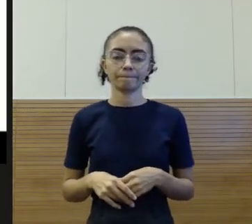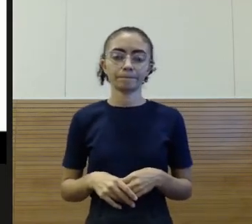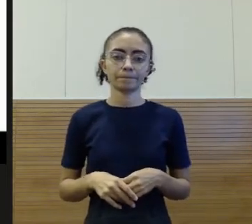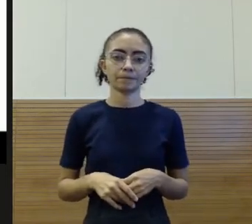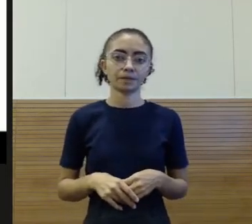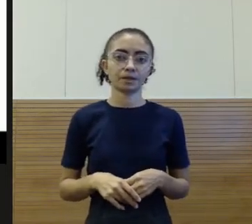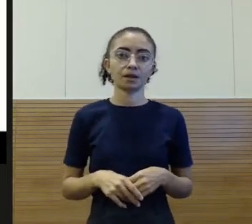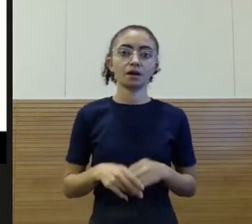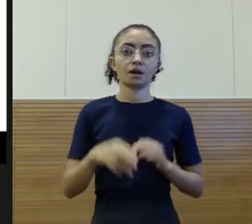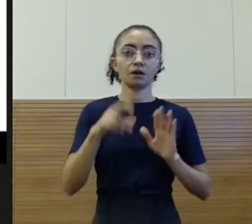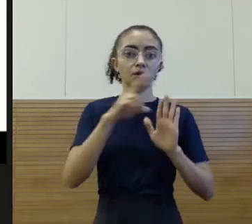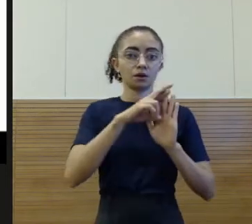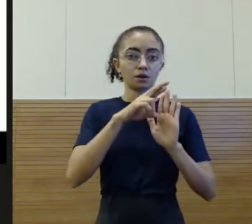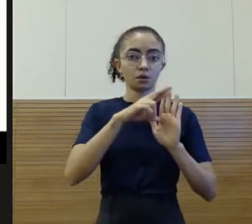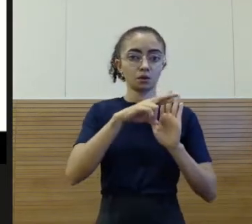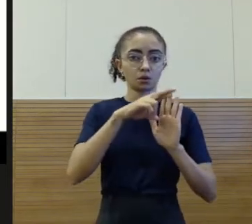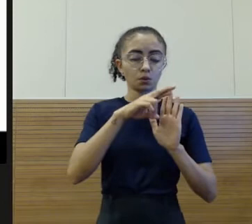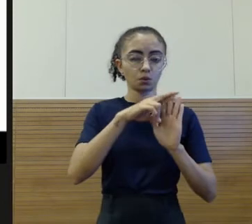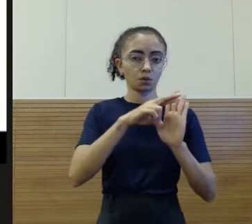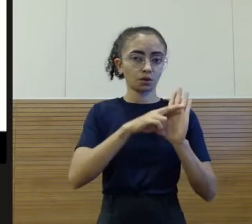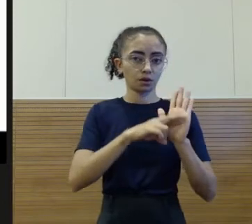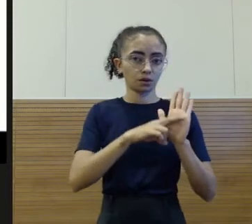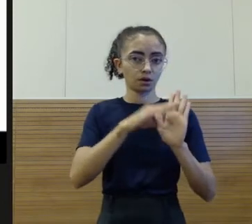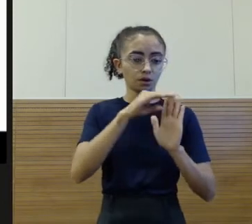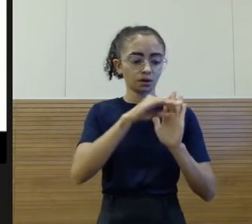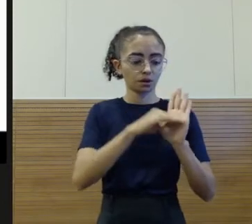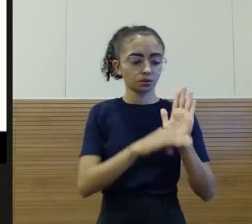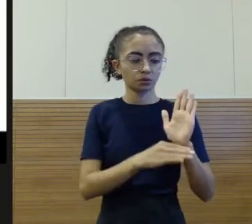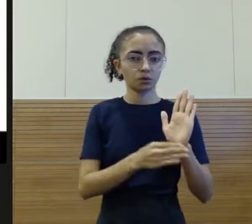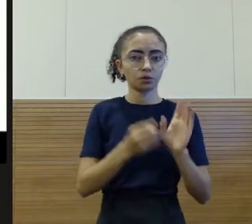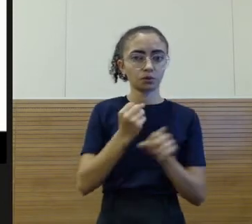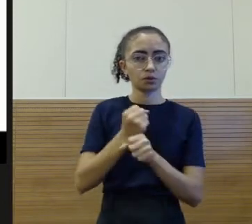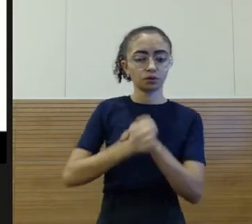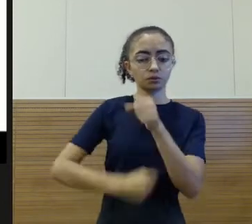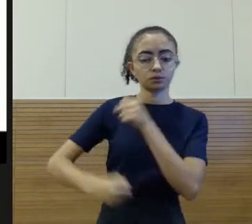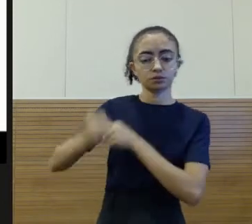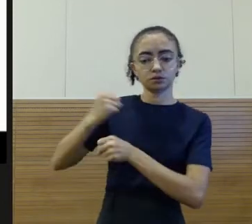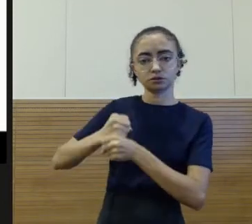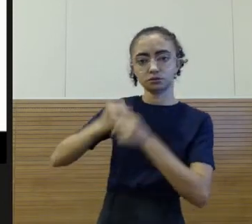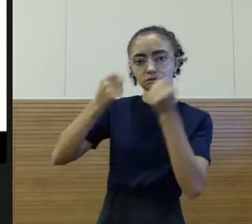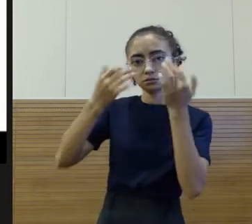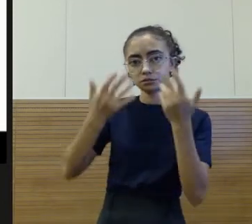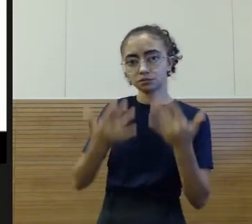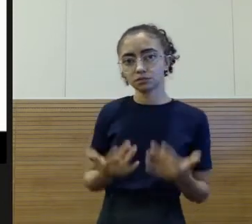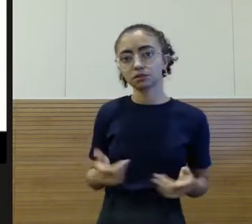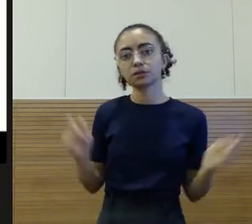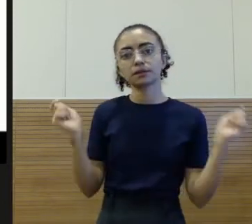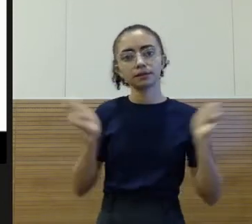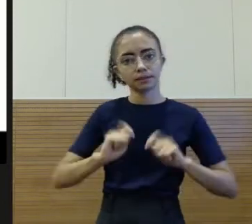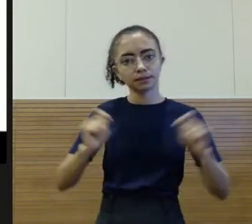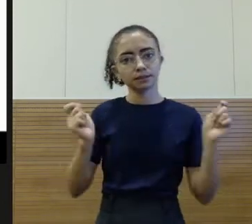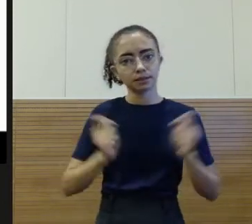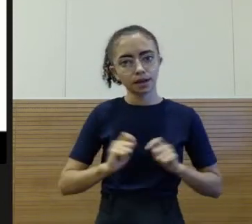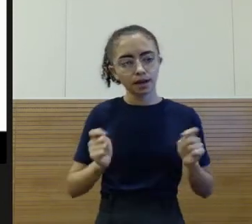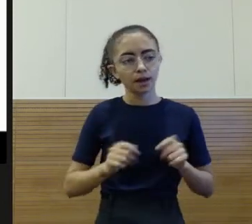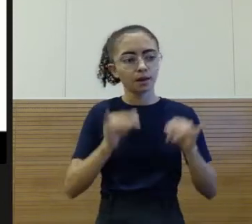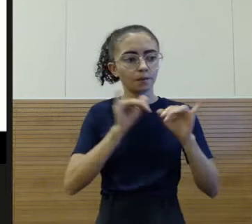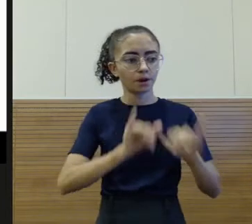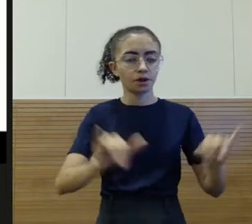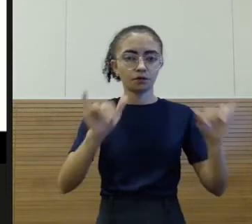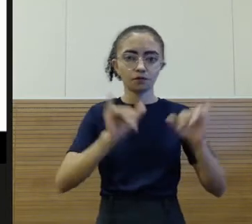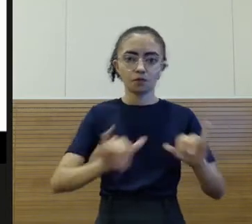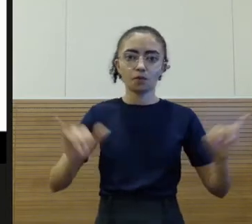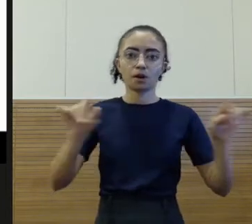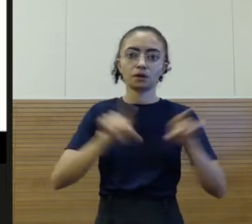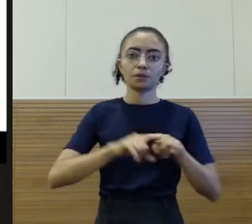No relatório do ano passado, diz enfaticamente que há um potencial de informar e guiar as